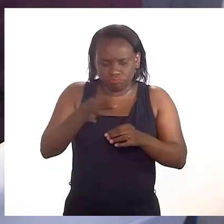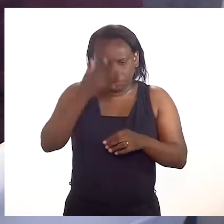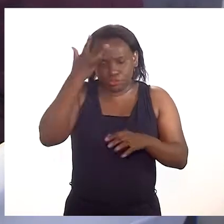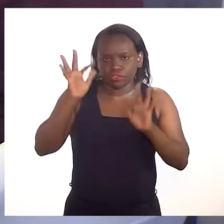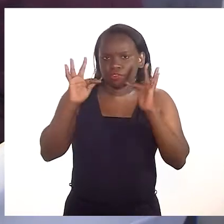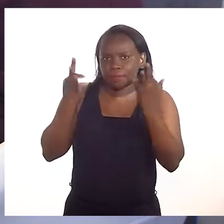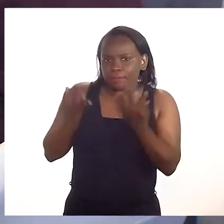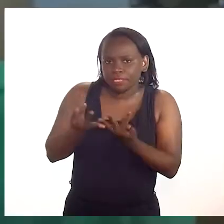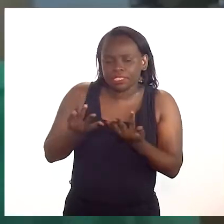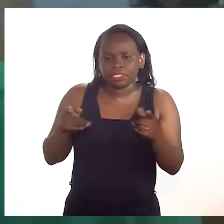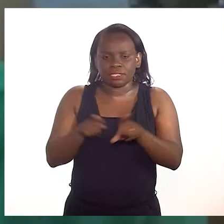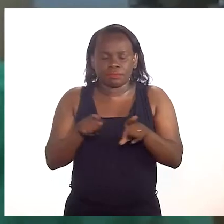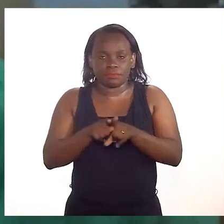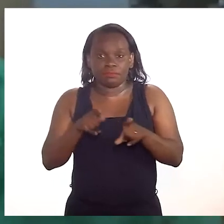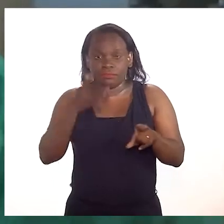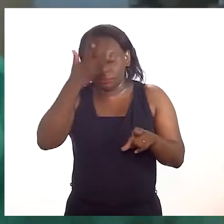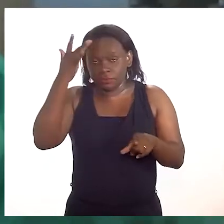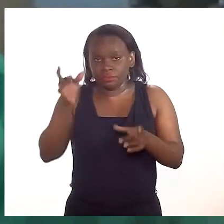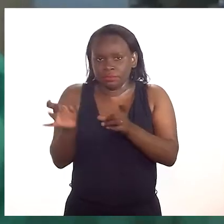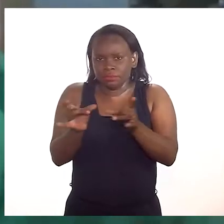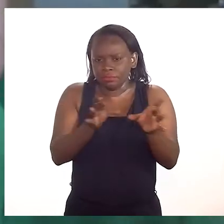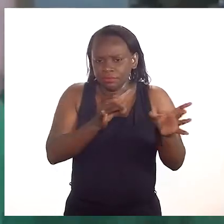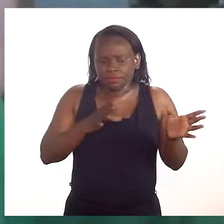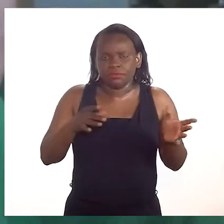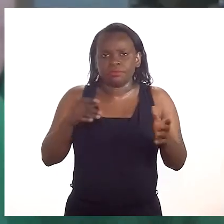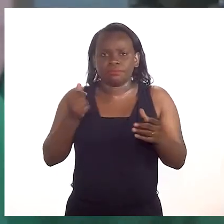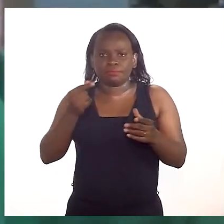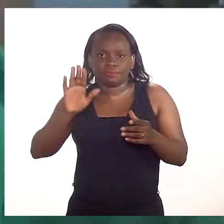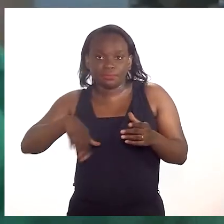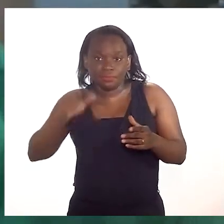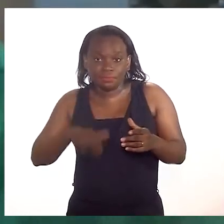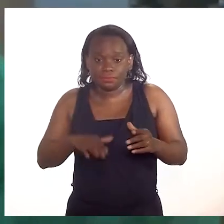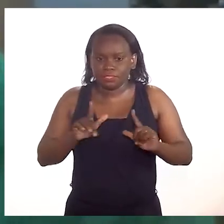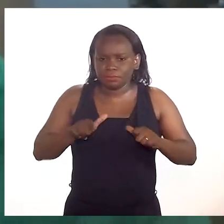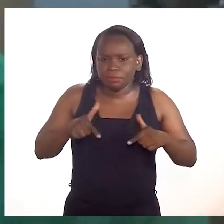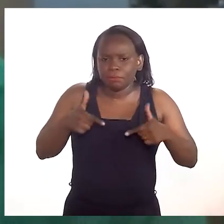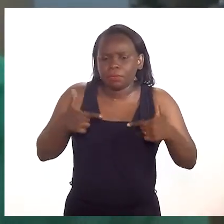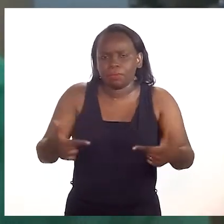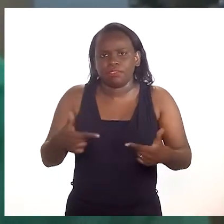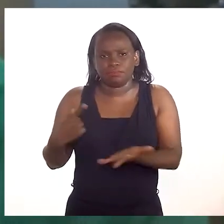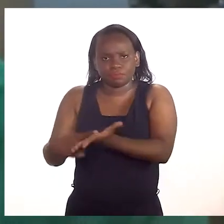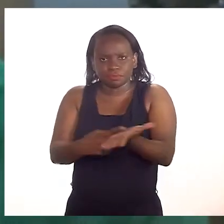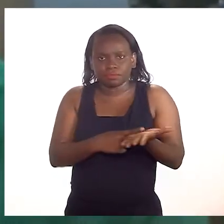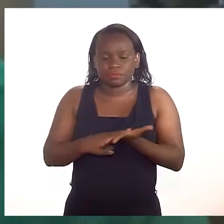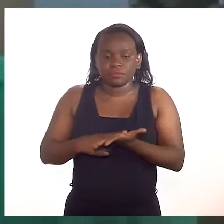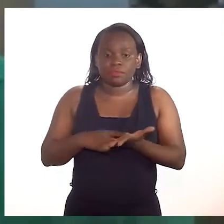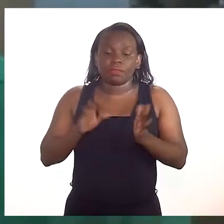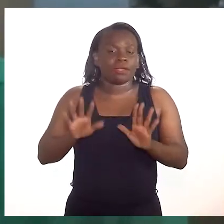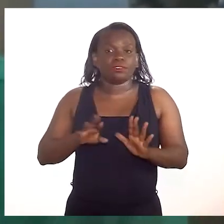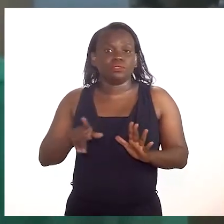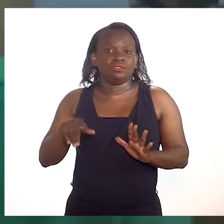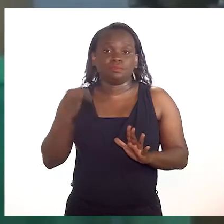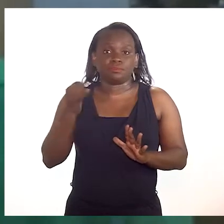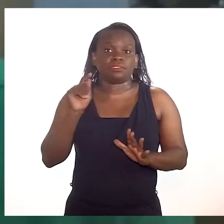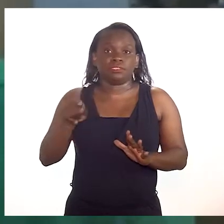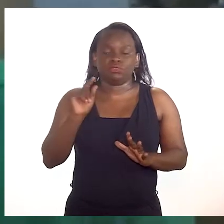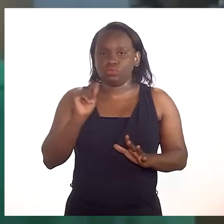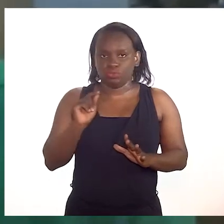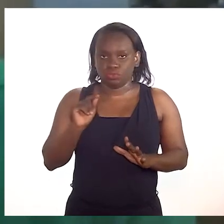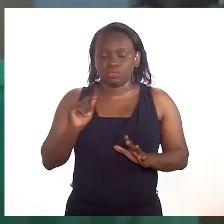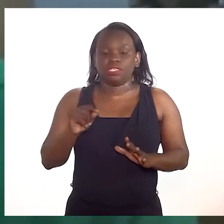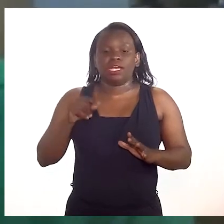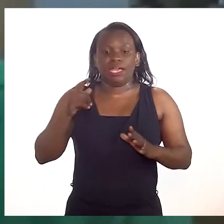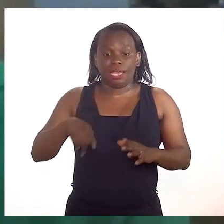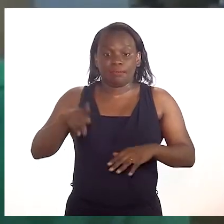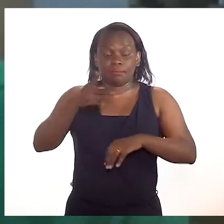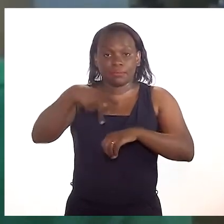pessoas, de família, pessoas que venderam máscara a preço de custo, que se mobilizou. Mas não é bem esse o ponto. O ponto é